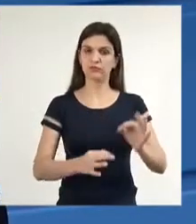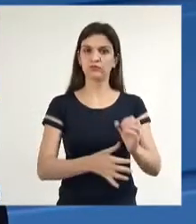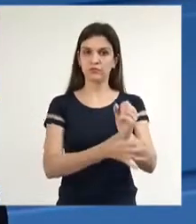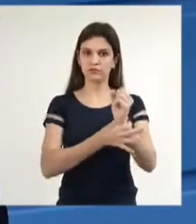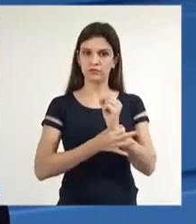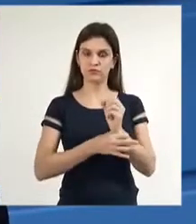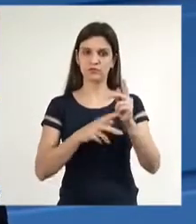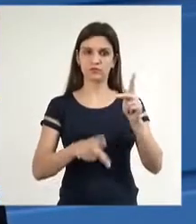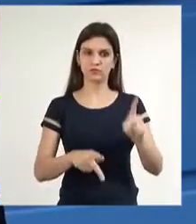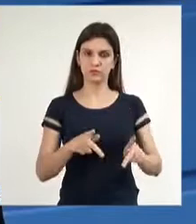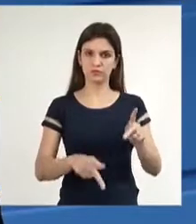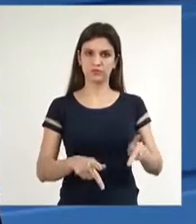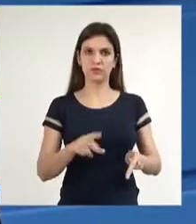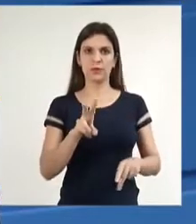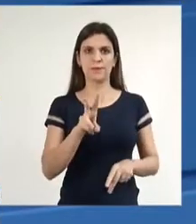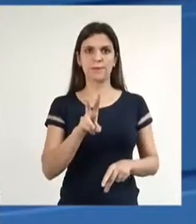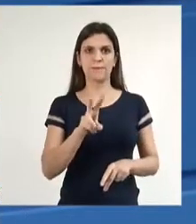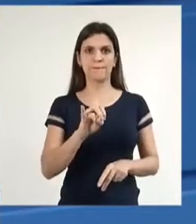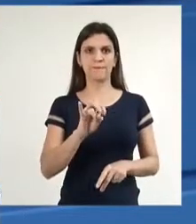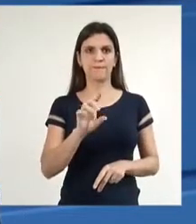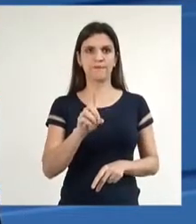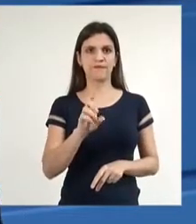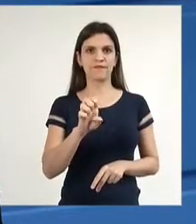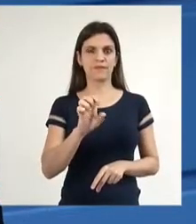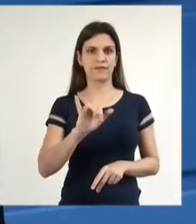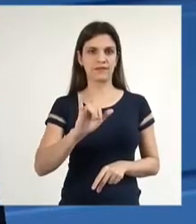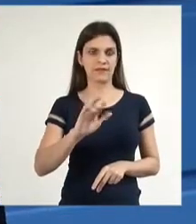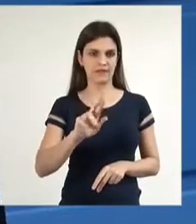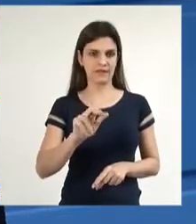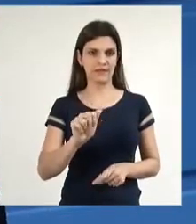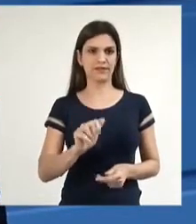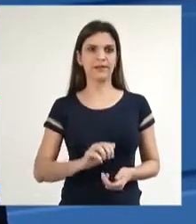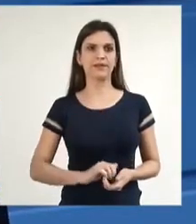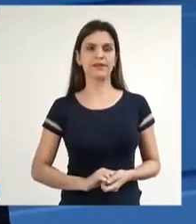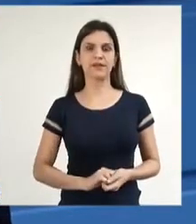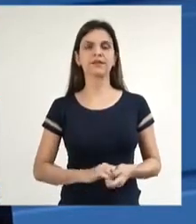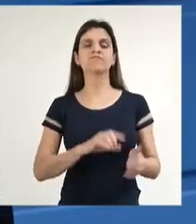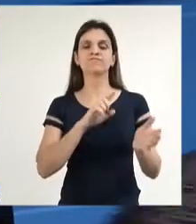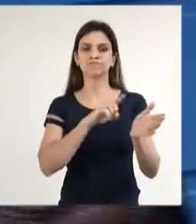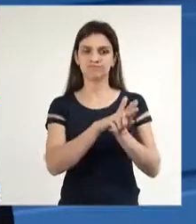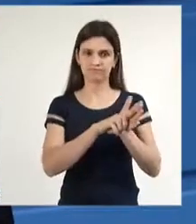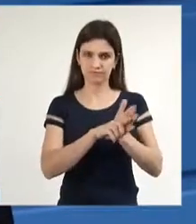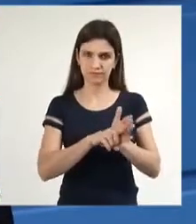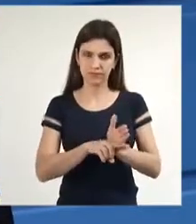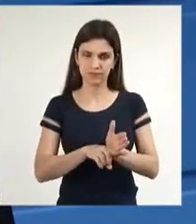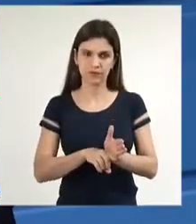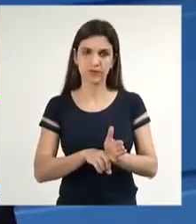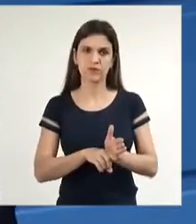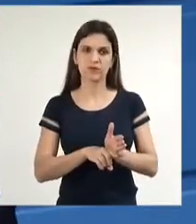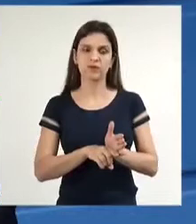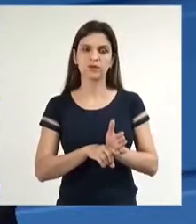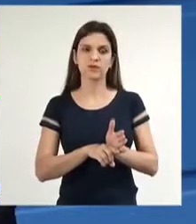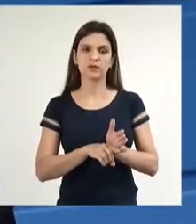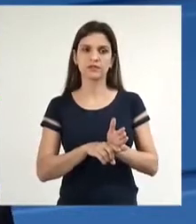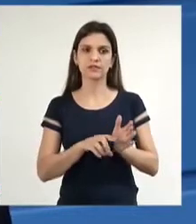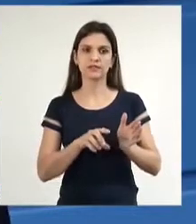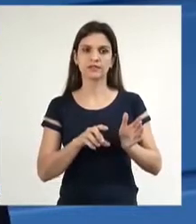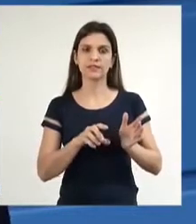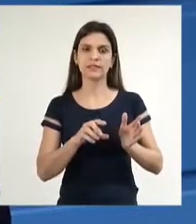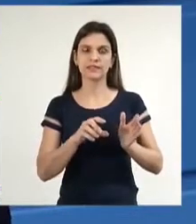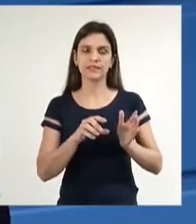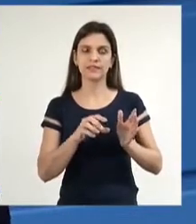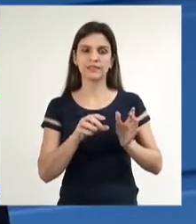Carlos Videira, solicitando a realização de estudos para a integração e unificação da